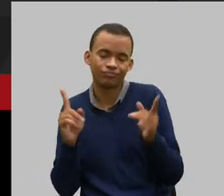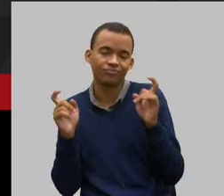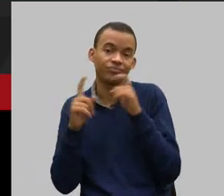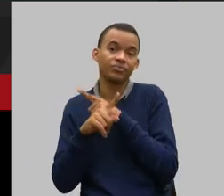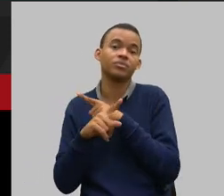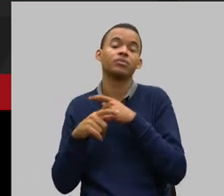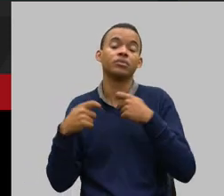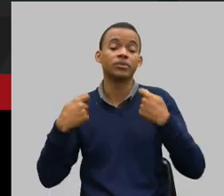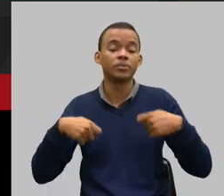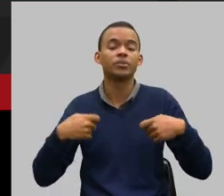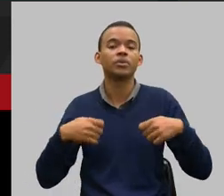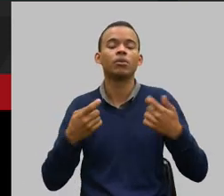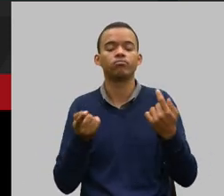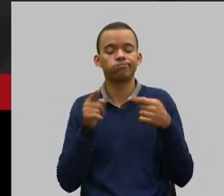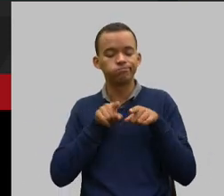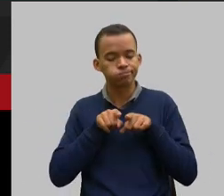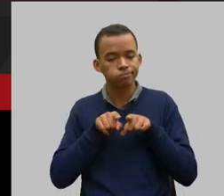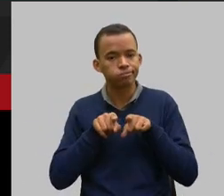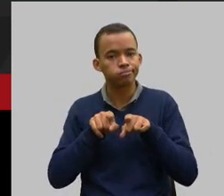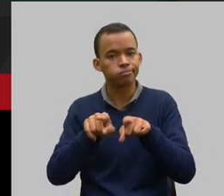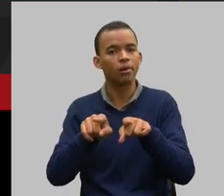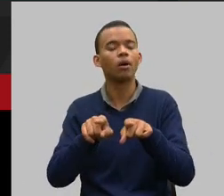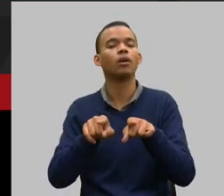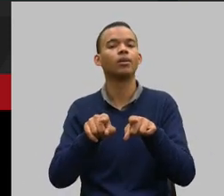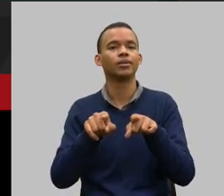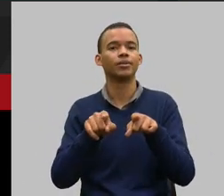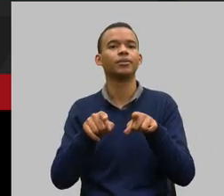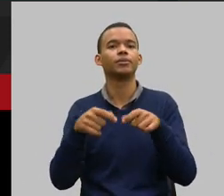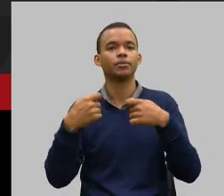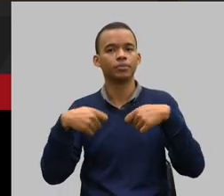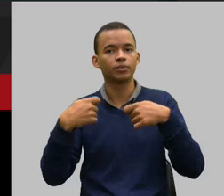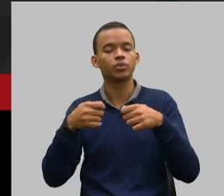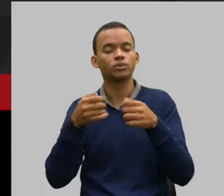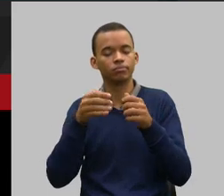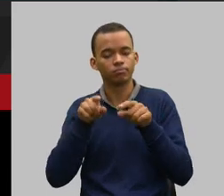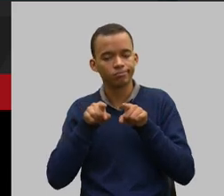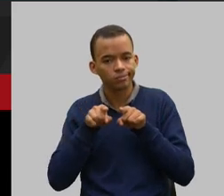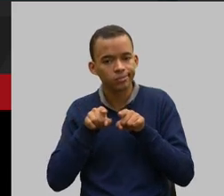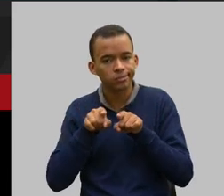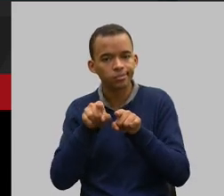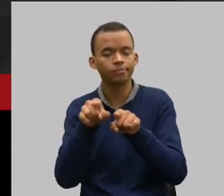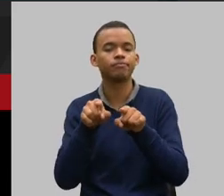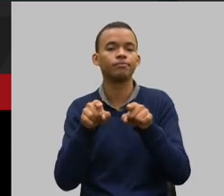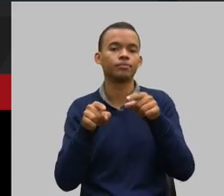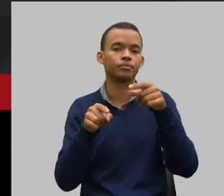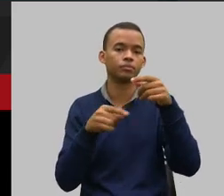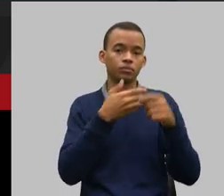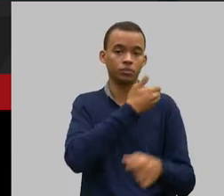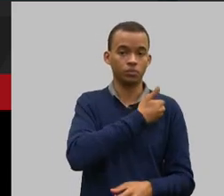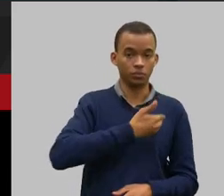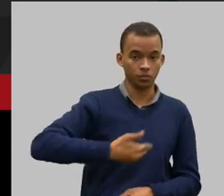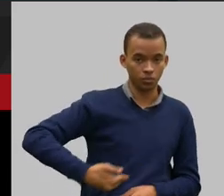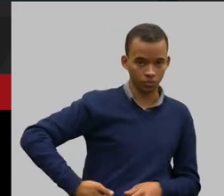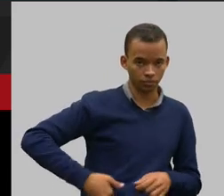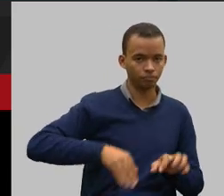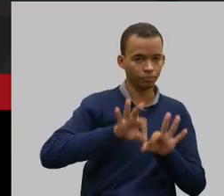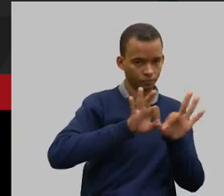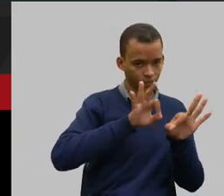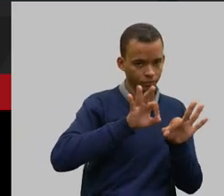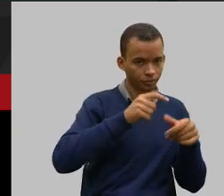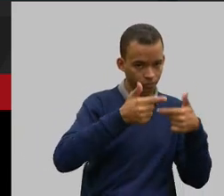uma um alinhamento dos astros né que a gente fala um eclipse da Liberdade Econômica em que o modelo que o Estado está